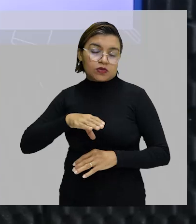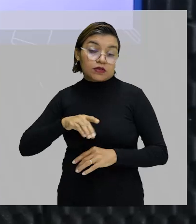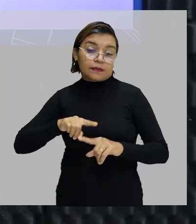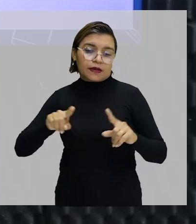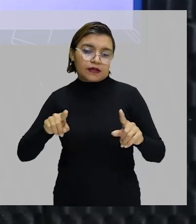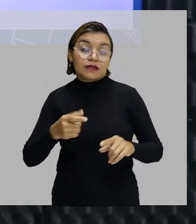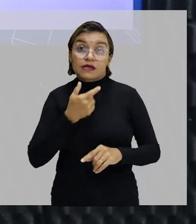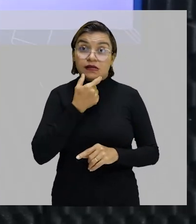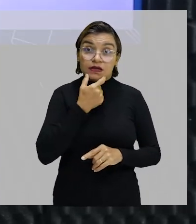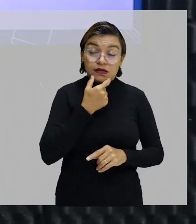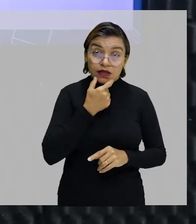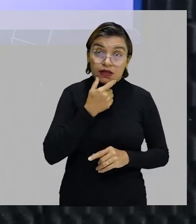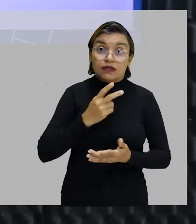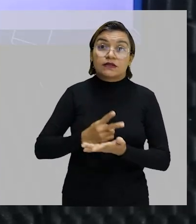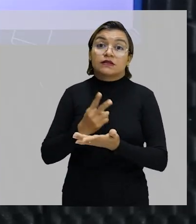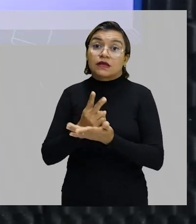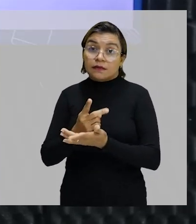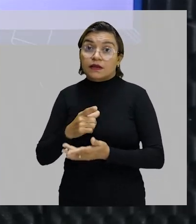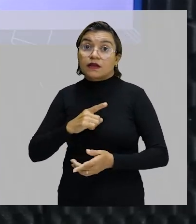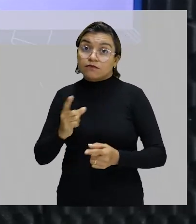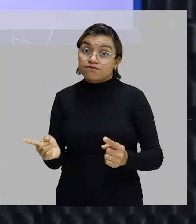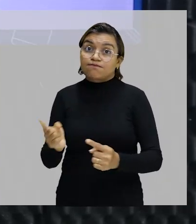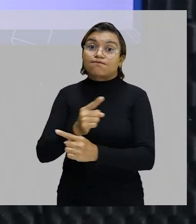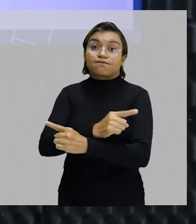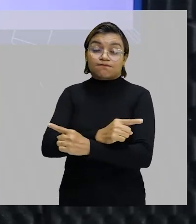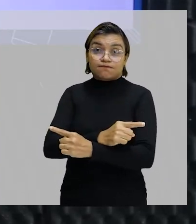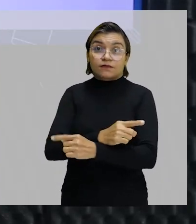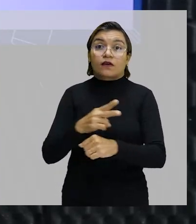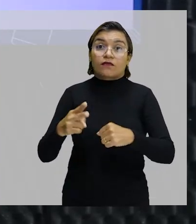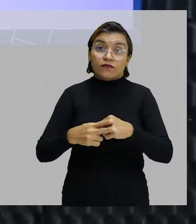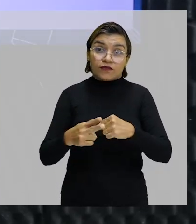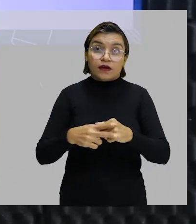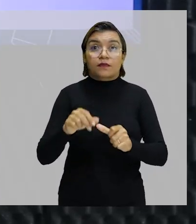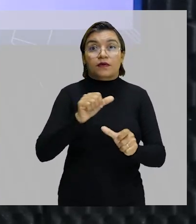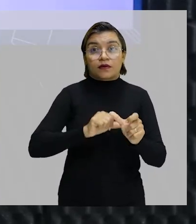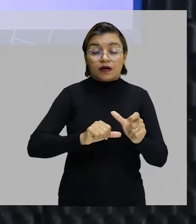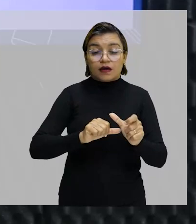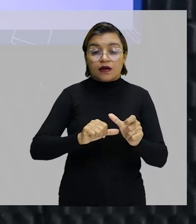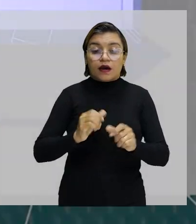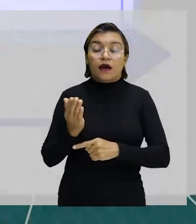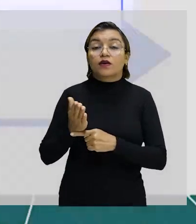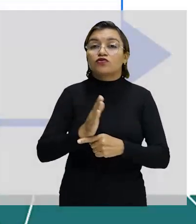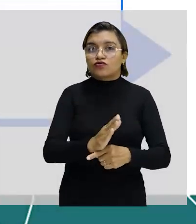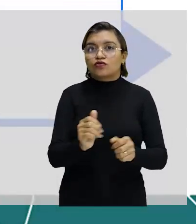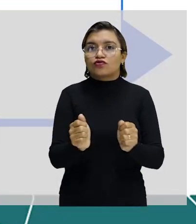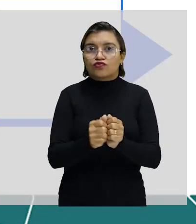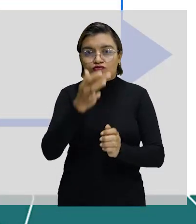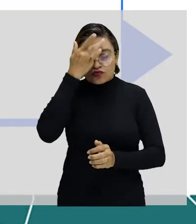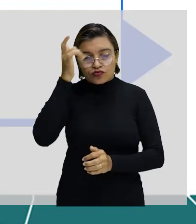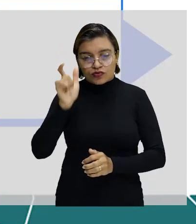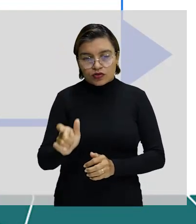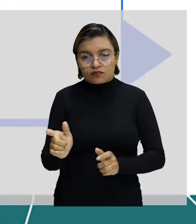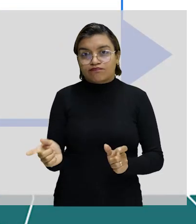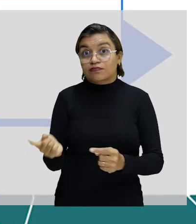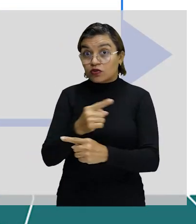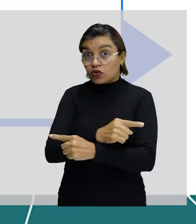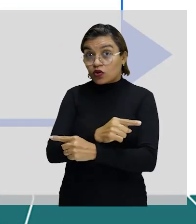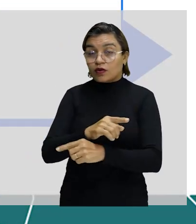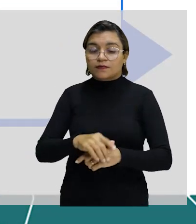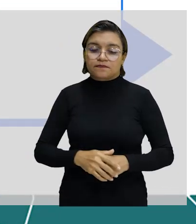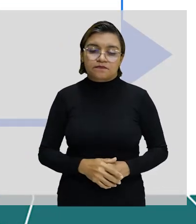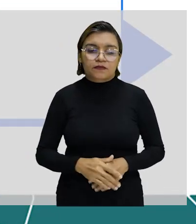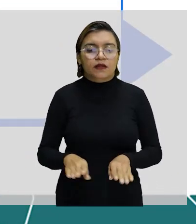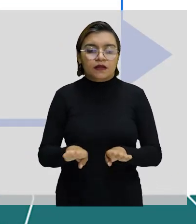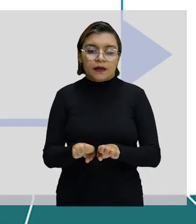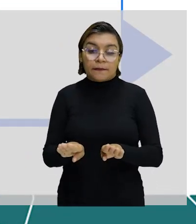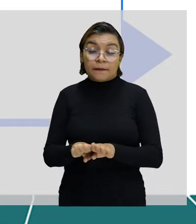em inglês, sempre tem essa inversão do verbo auxiliar com o sujeito. Bom? Também tem a possibilidade de